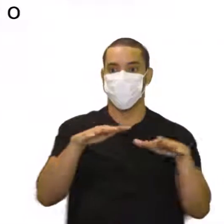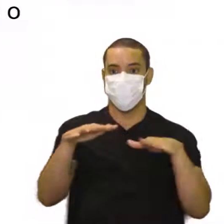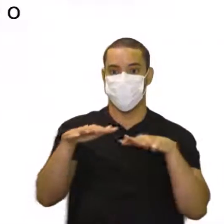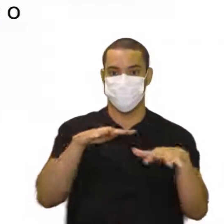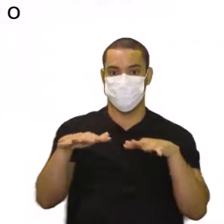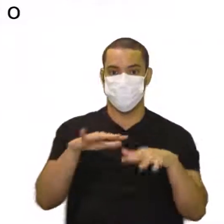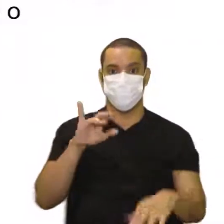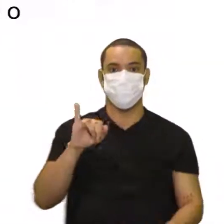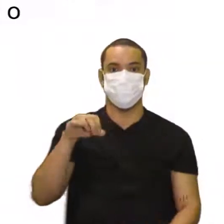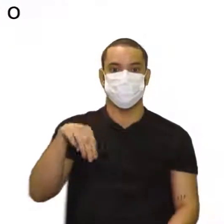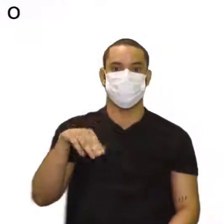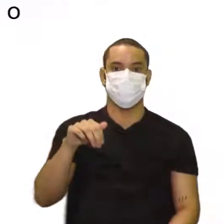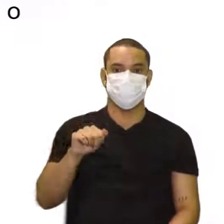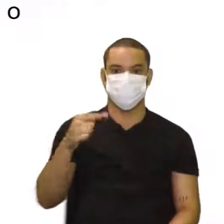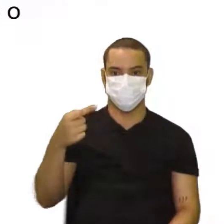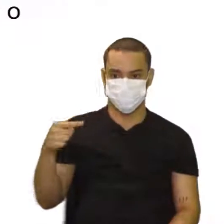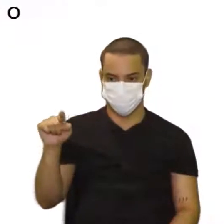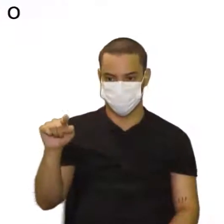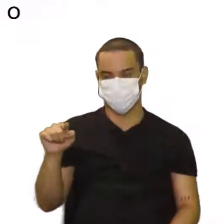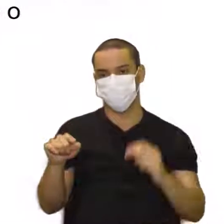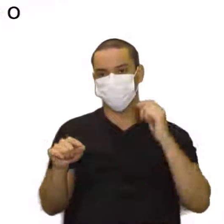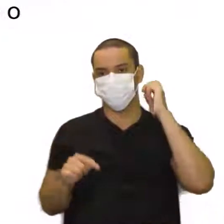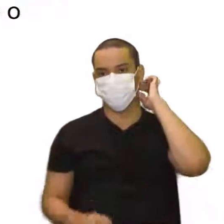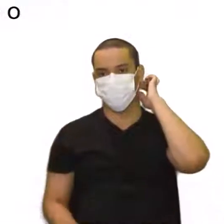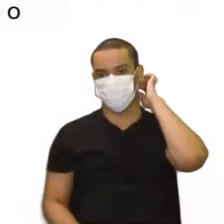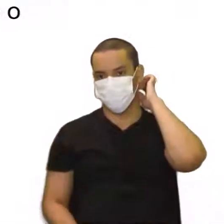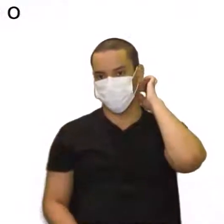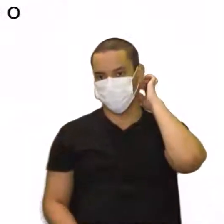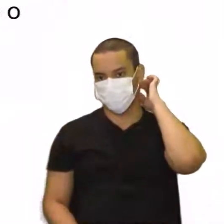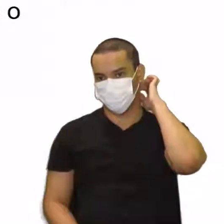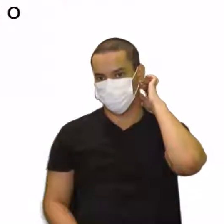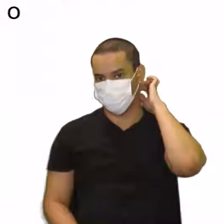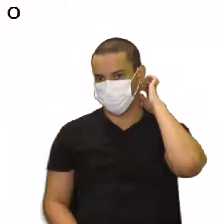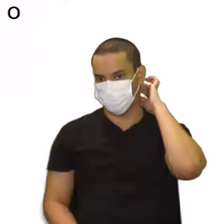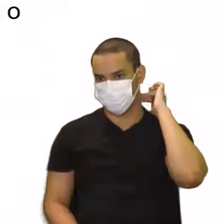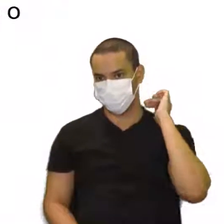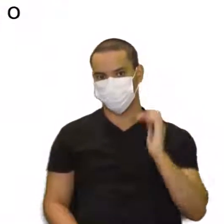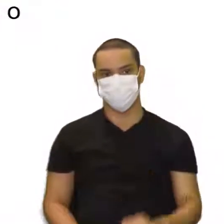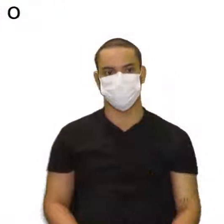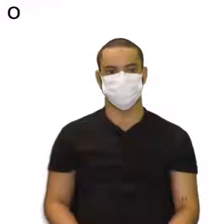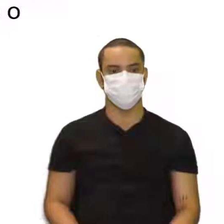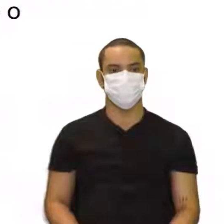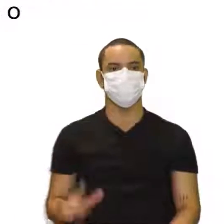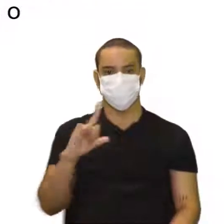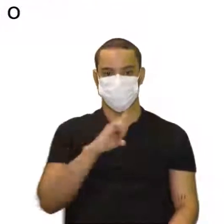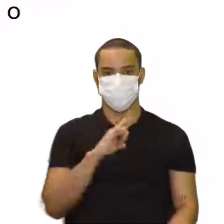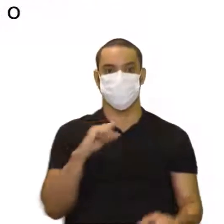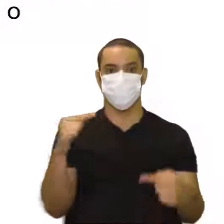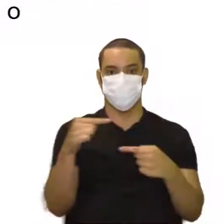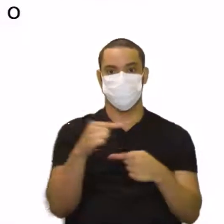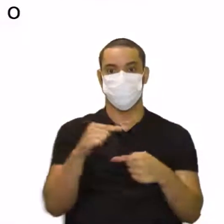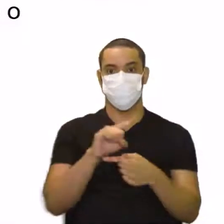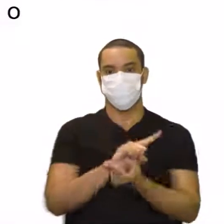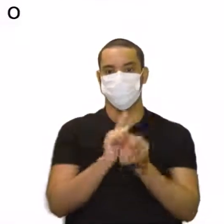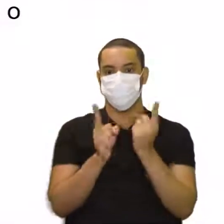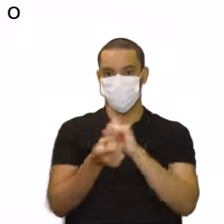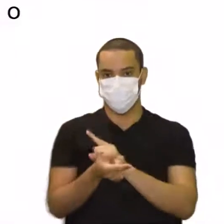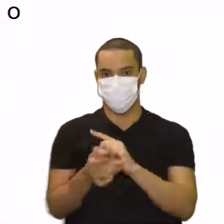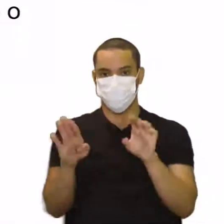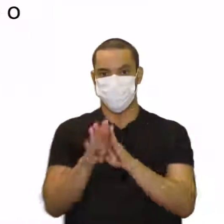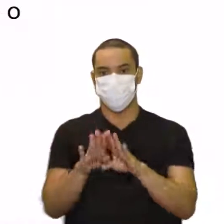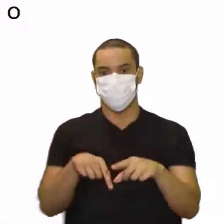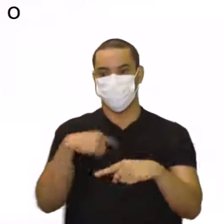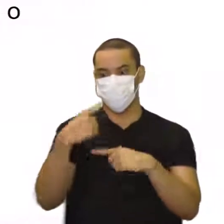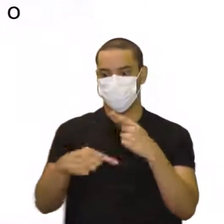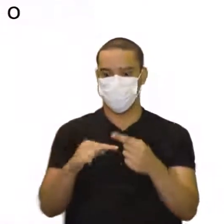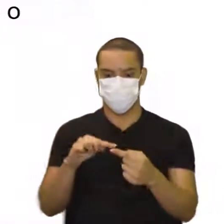caso aqui, ó, eu estou movendo o ímã para a direita, com a polaridade invertida. E a espira da esquerda